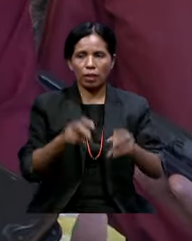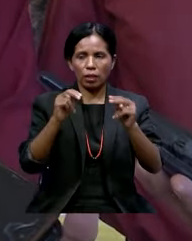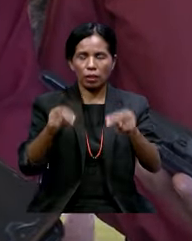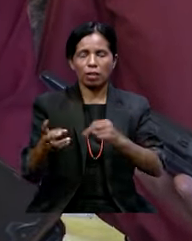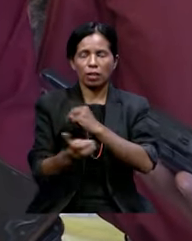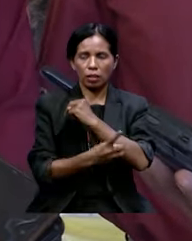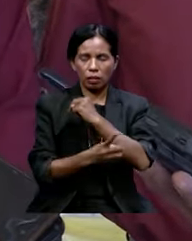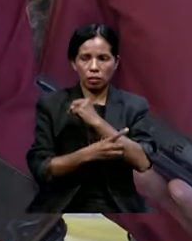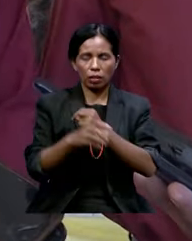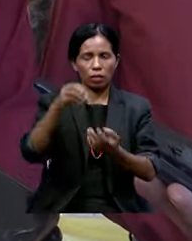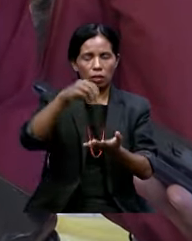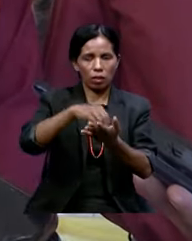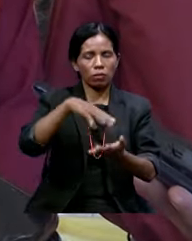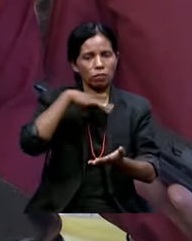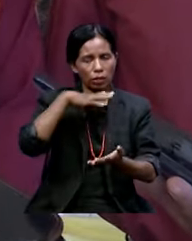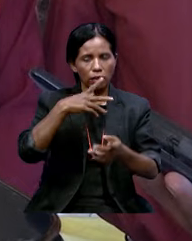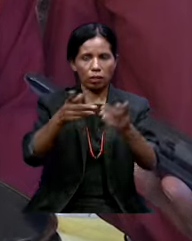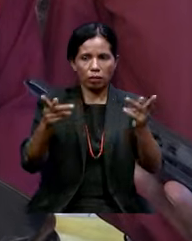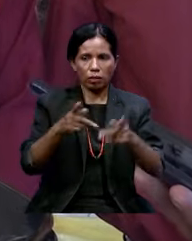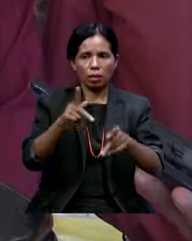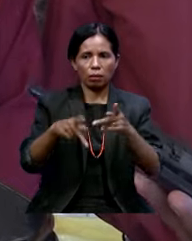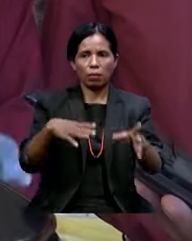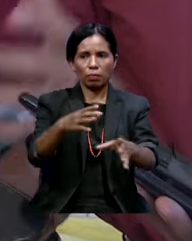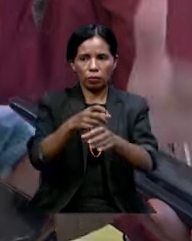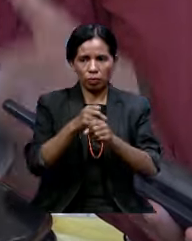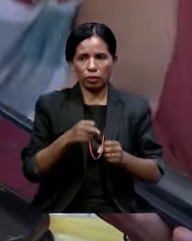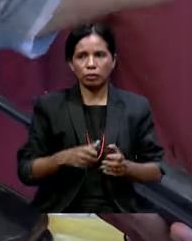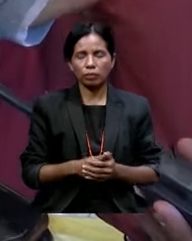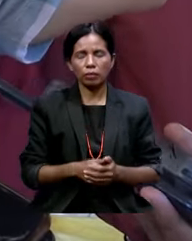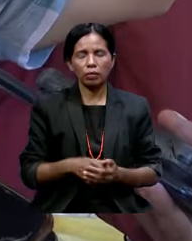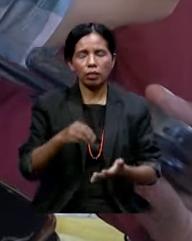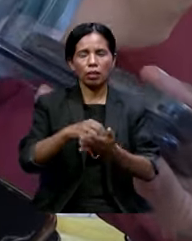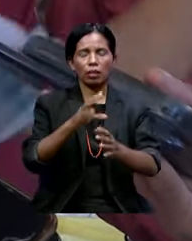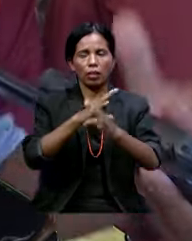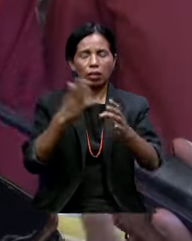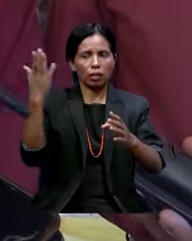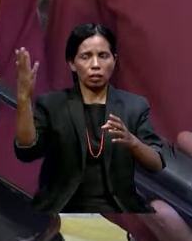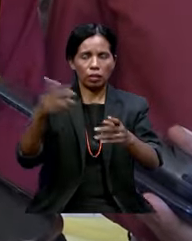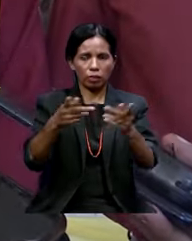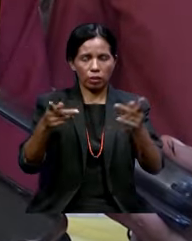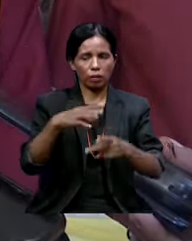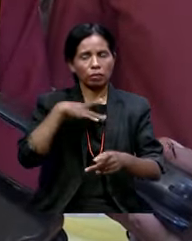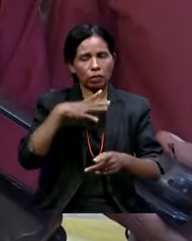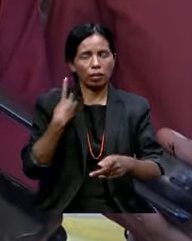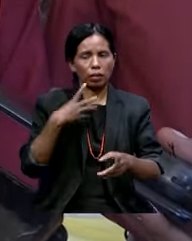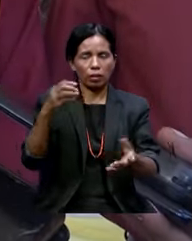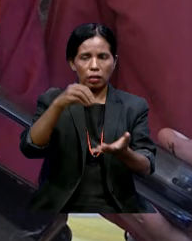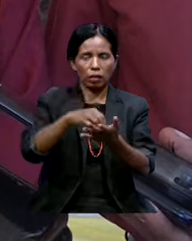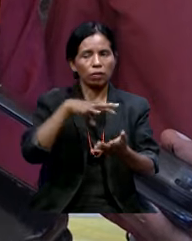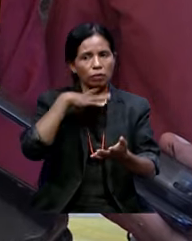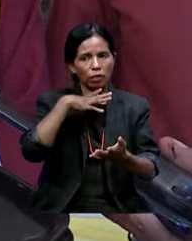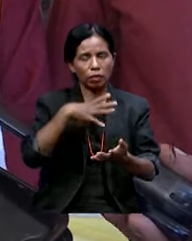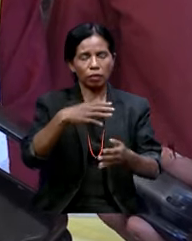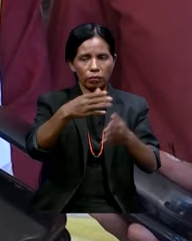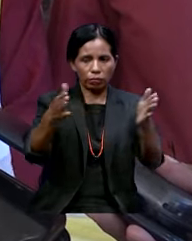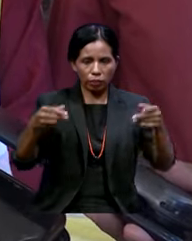disiplina aruma lisu para emer raut raut tulah karena pasoh lisir tiba contoh ita aruma itu lisu tahu fatin lisiran